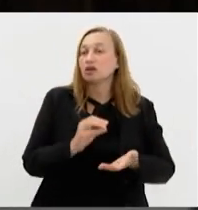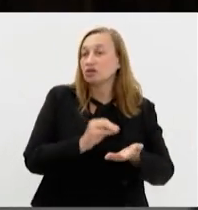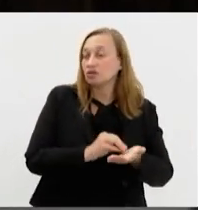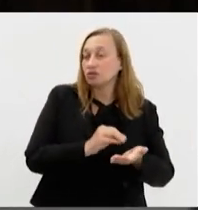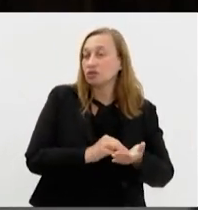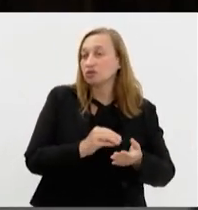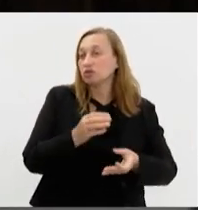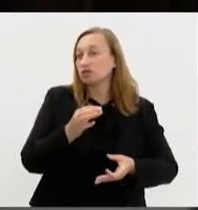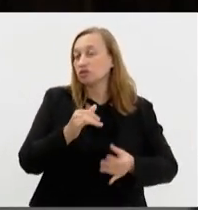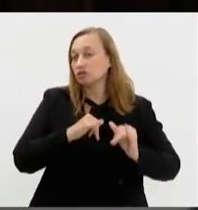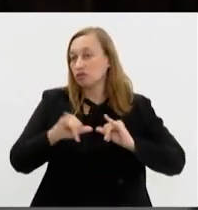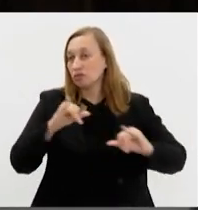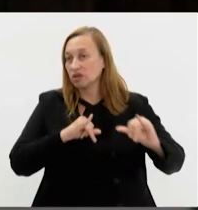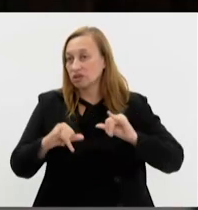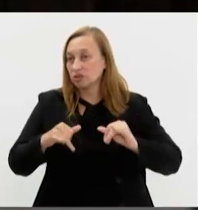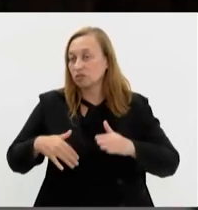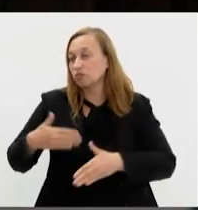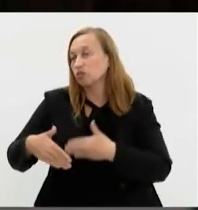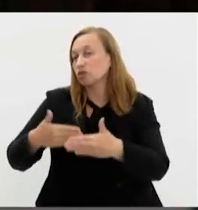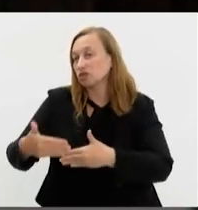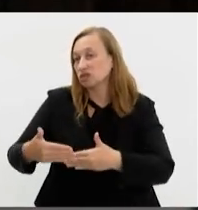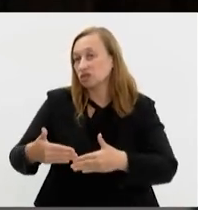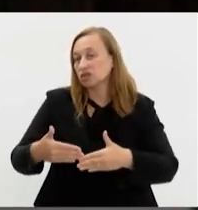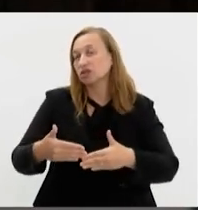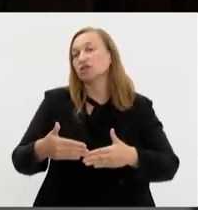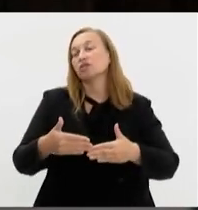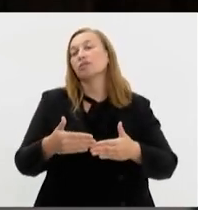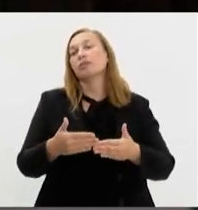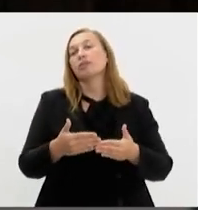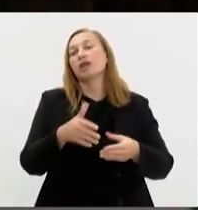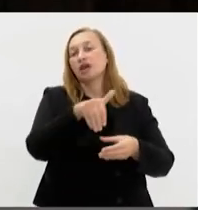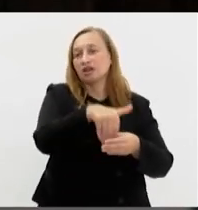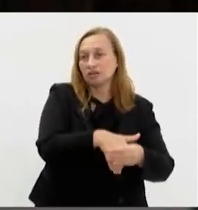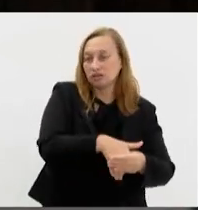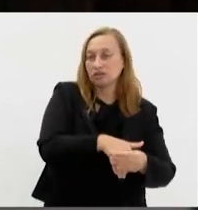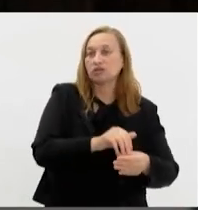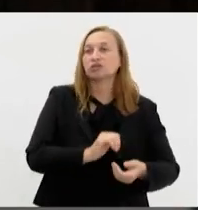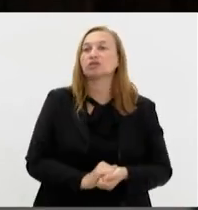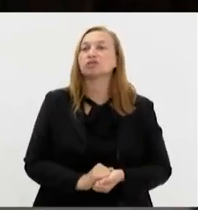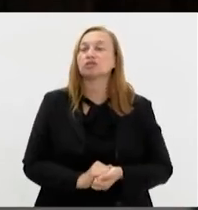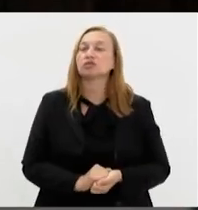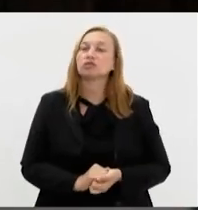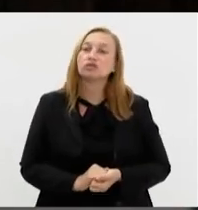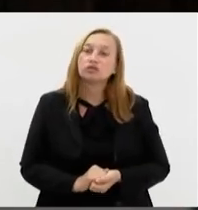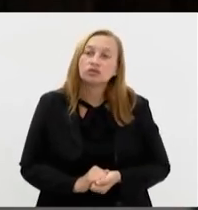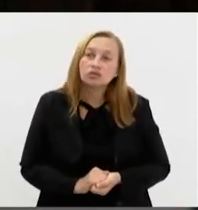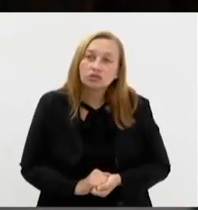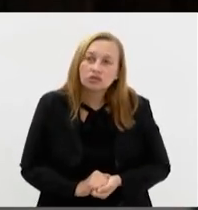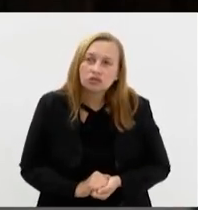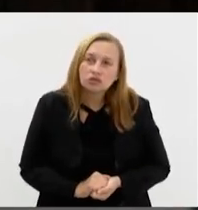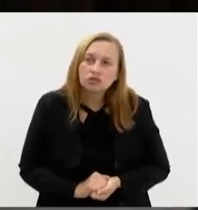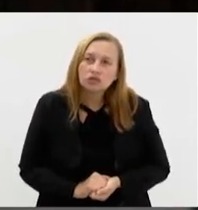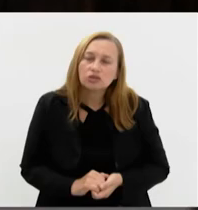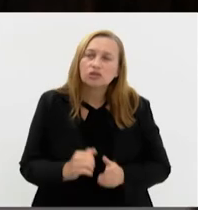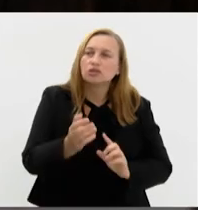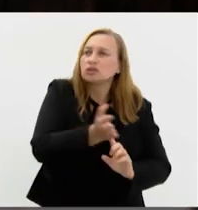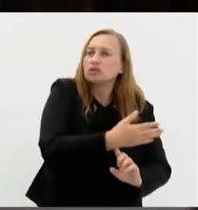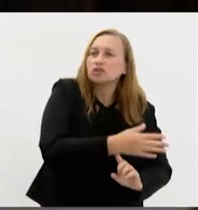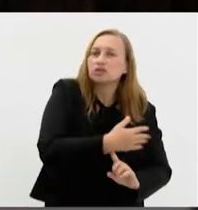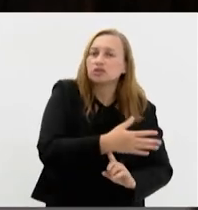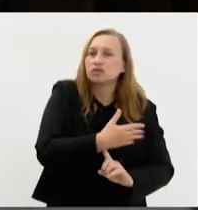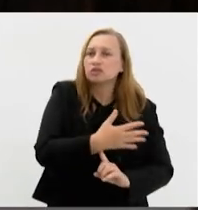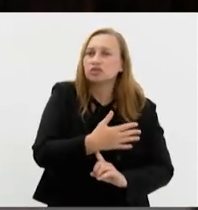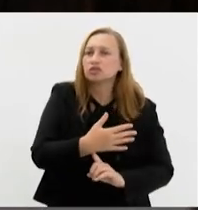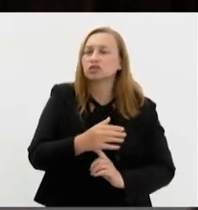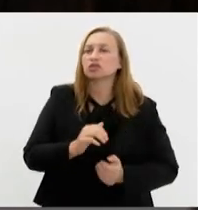comprometendo o processo eleitoral seja o discurso de ódio sobretudo na Europa que tem nessas tecnologias uma ferramenta